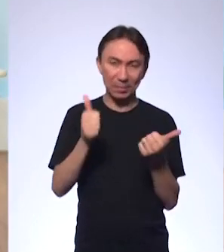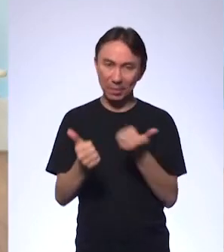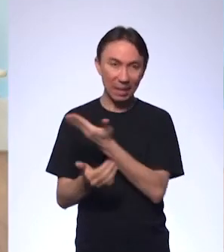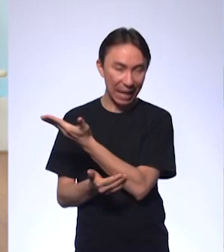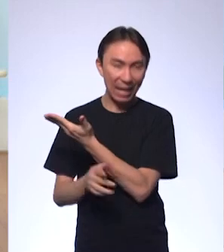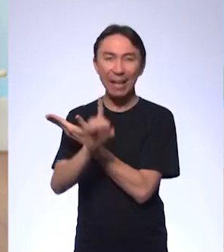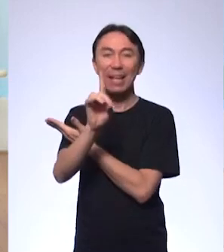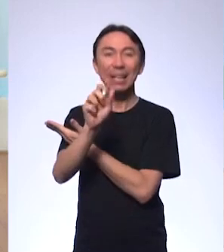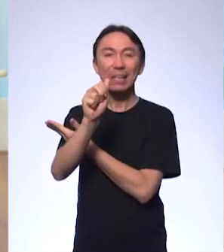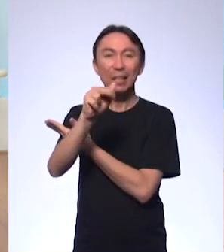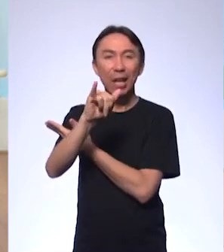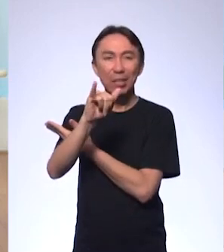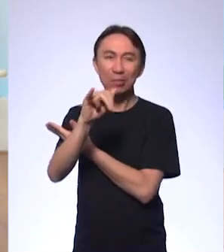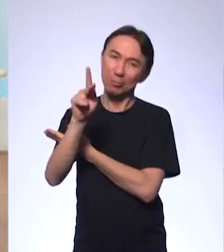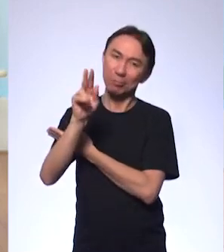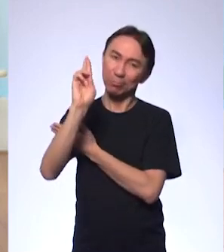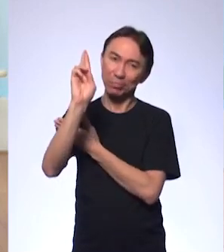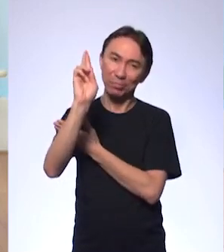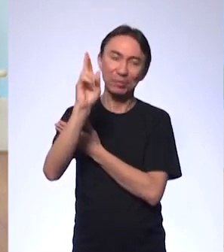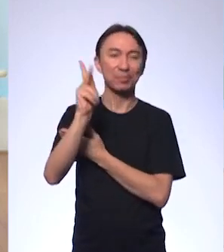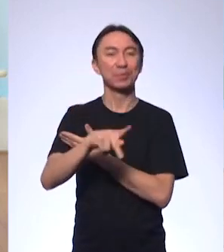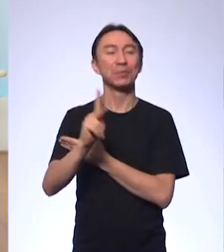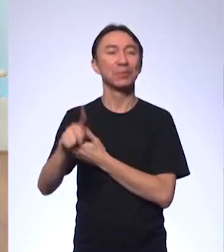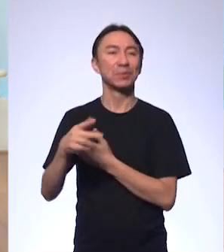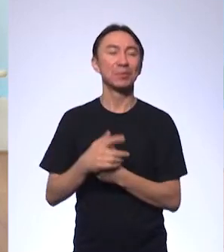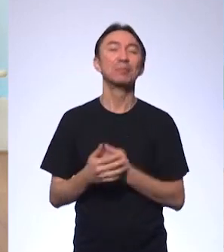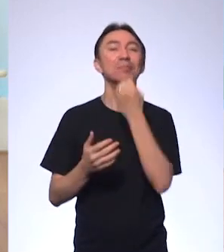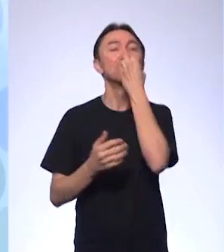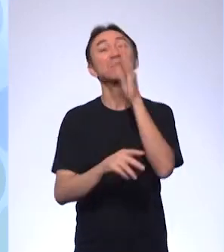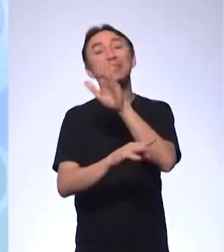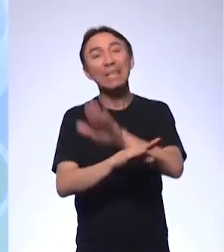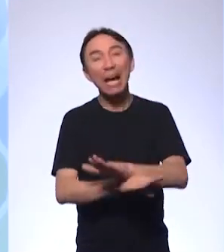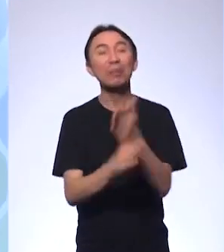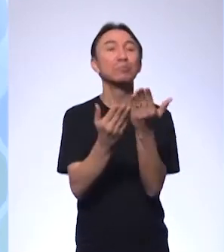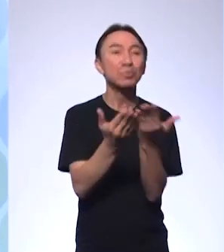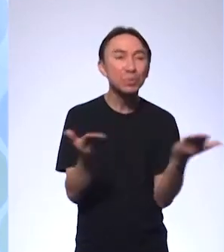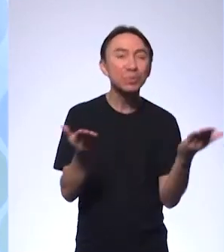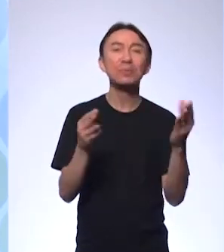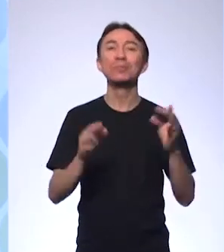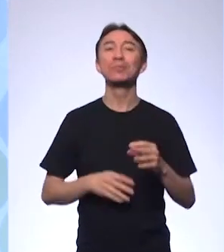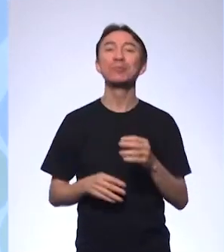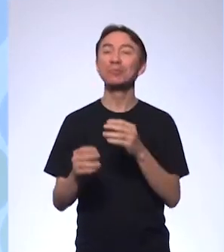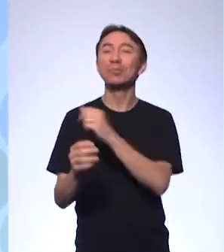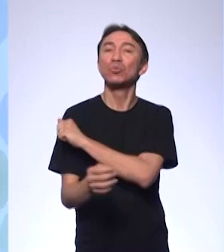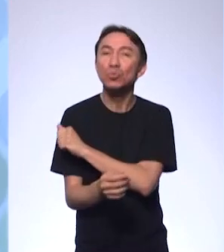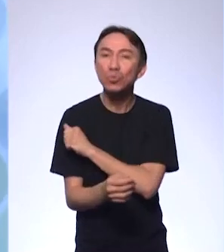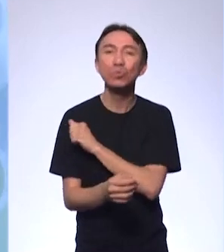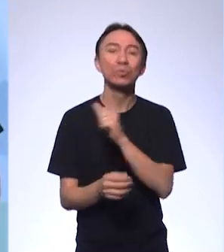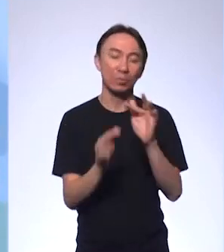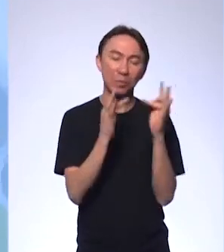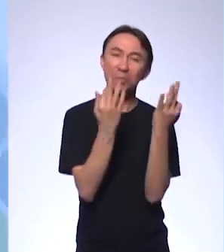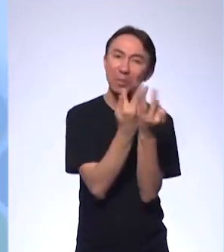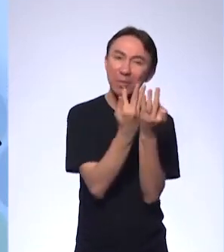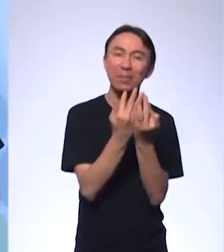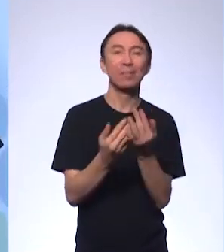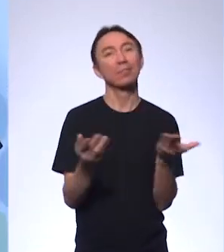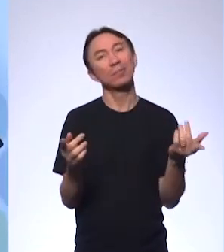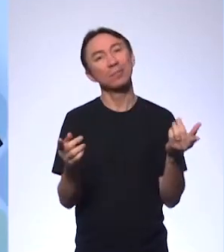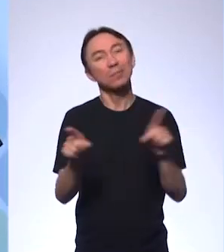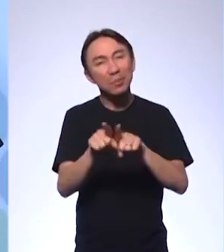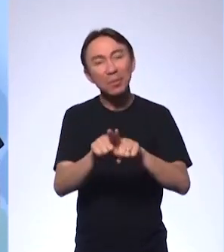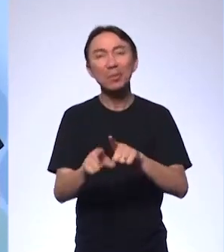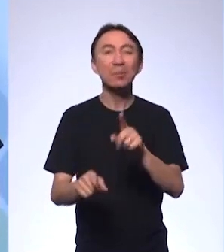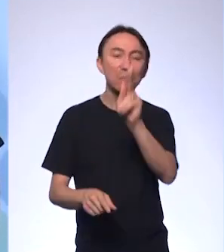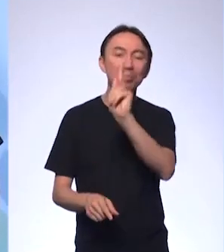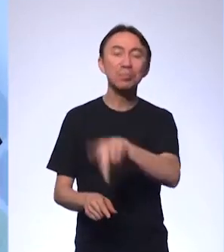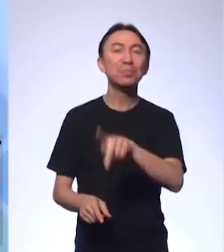Simone. Boa tarde aos estudantes, aos familiares que estão nos acompanhando e aos nossos colegas professores também. Né? Então, hoje a gente